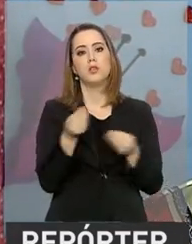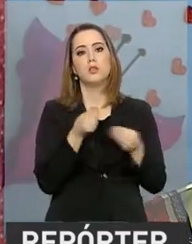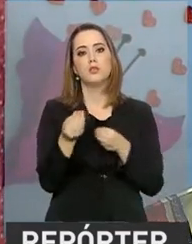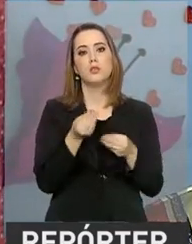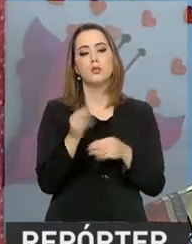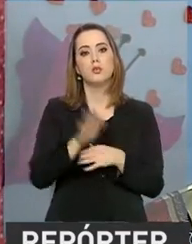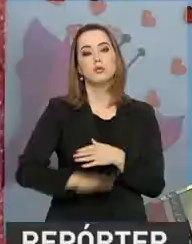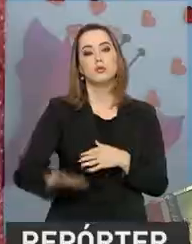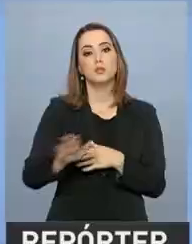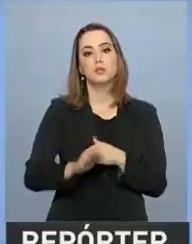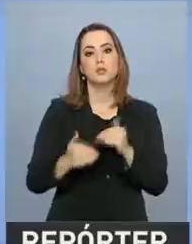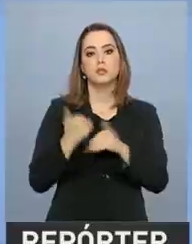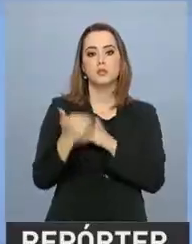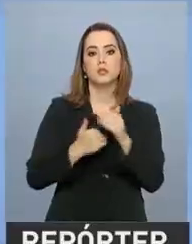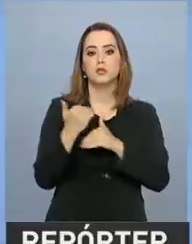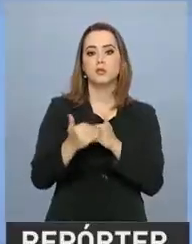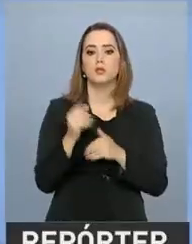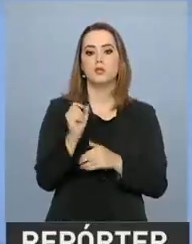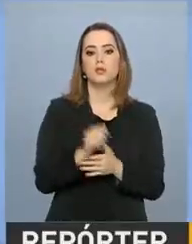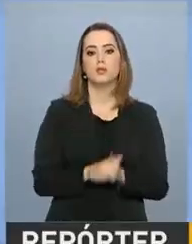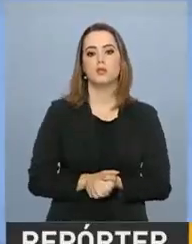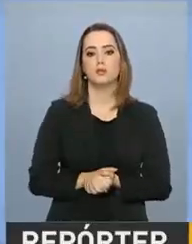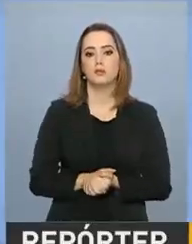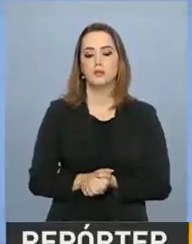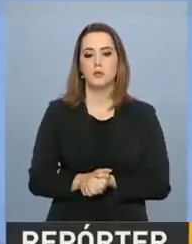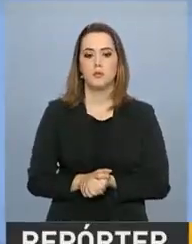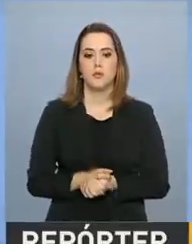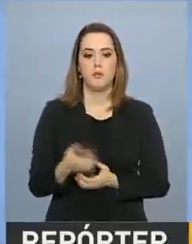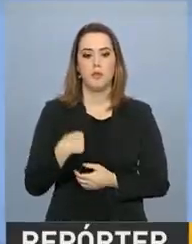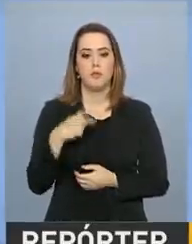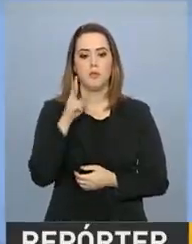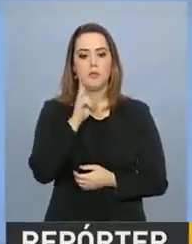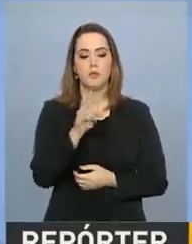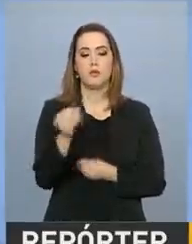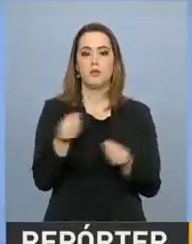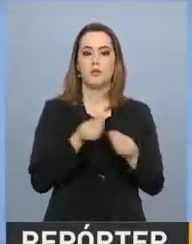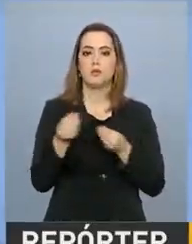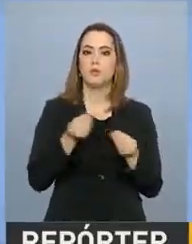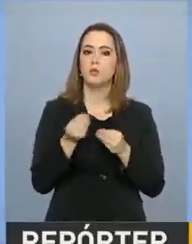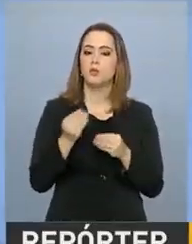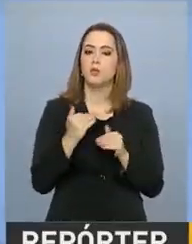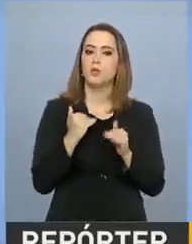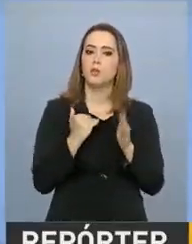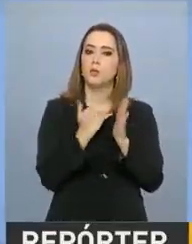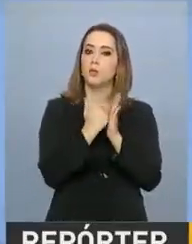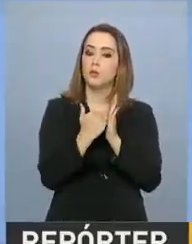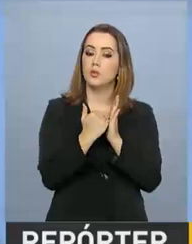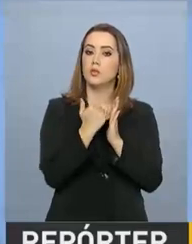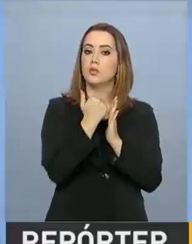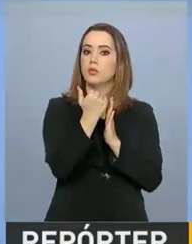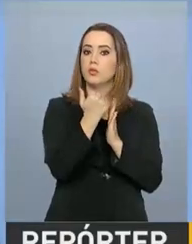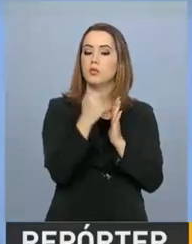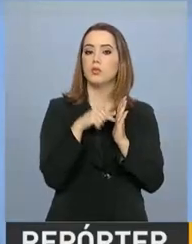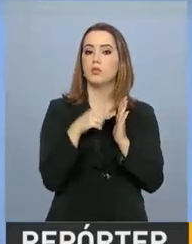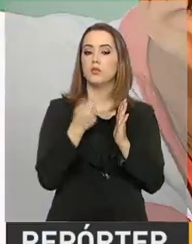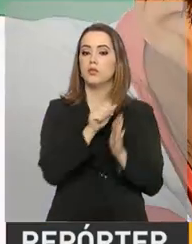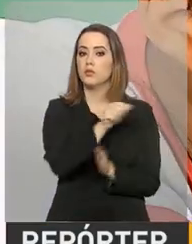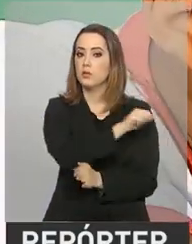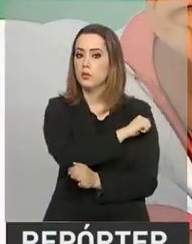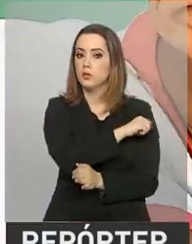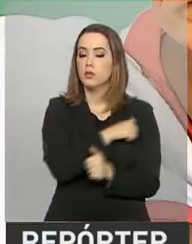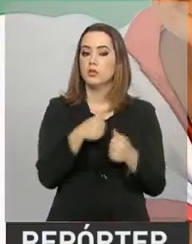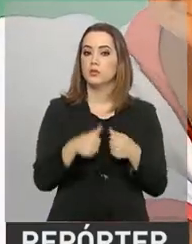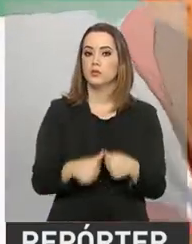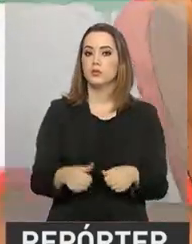crianças se desenvolvem eu percebo o nível que meu aluno está e o que que eu vou o que que eu preciso trabalhar com o meu aluno né